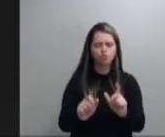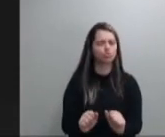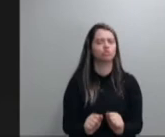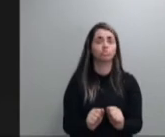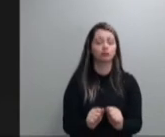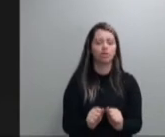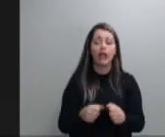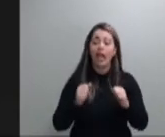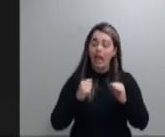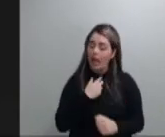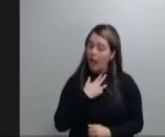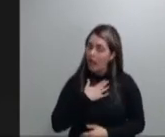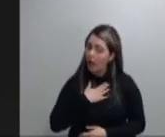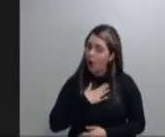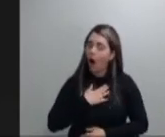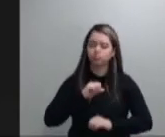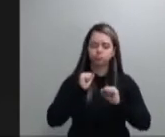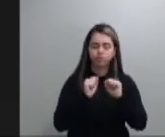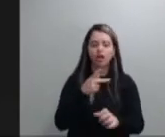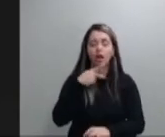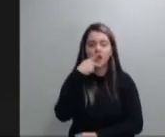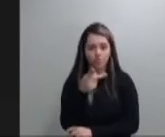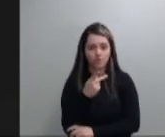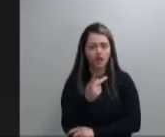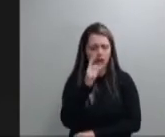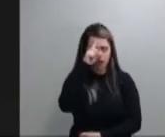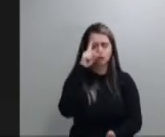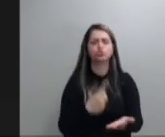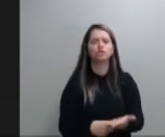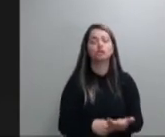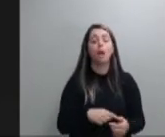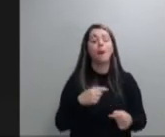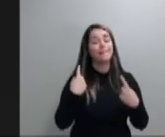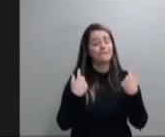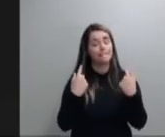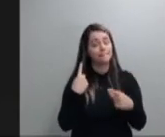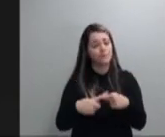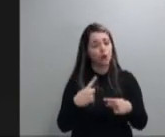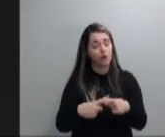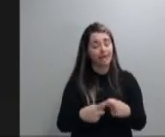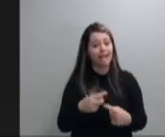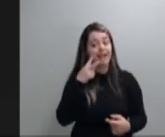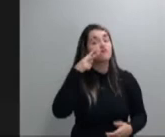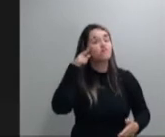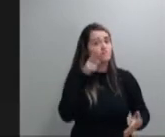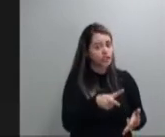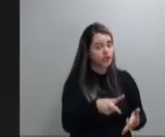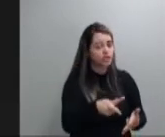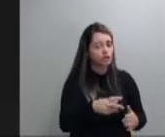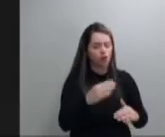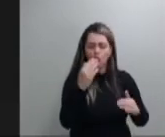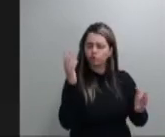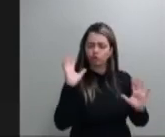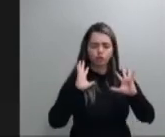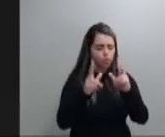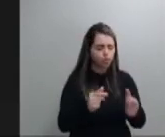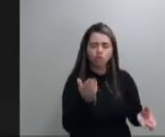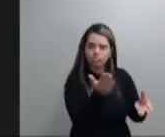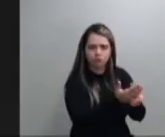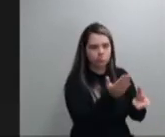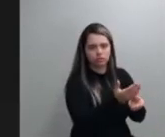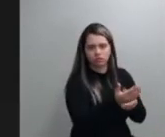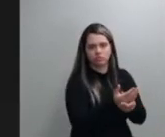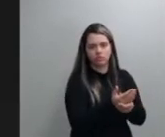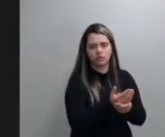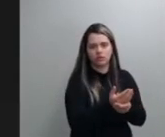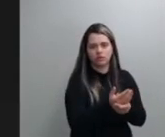porque funcionei como advogado nesse processo concreto que é considerado um lindiquês no Supremo, supra a omissão